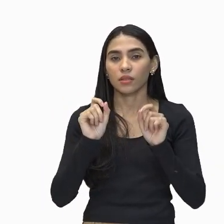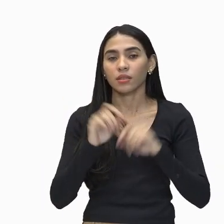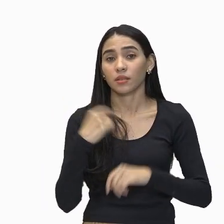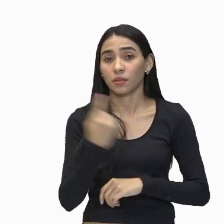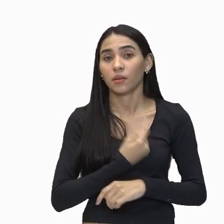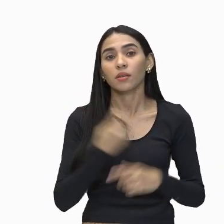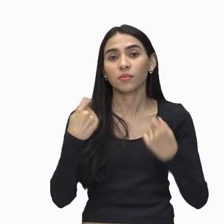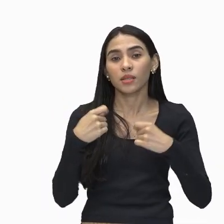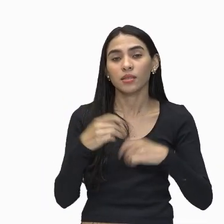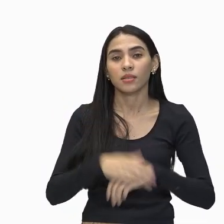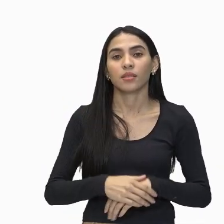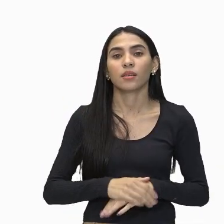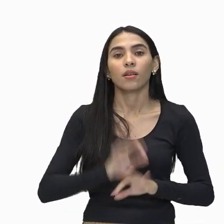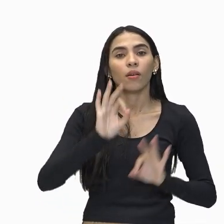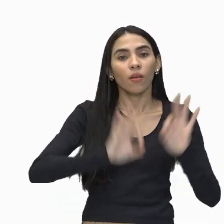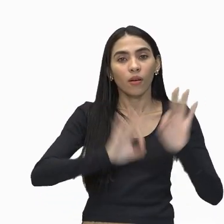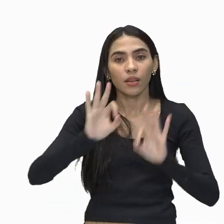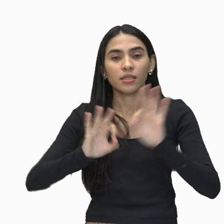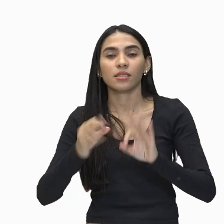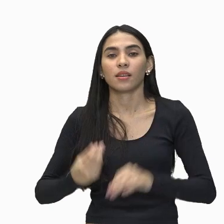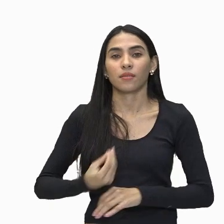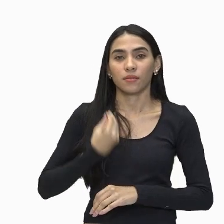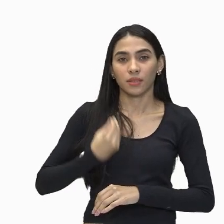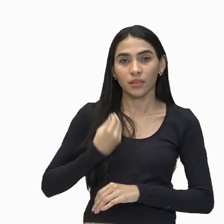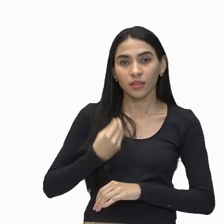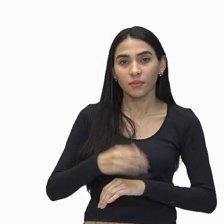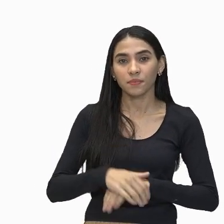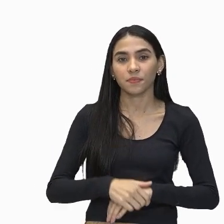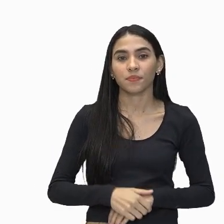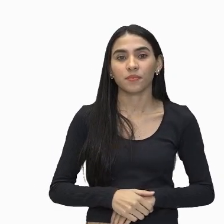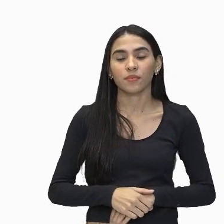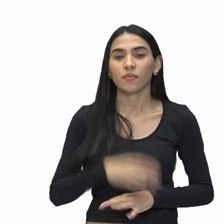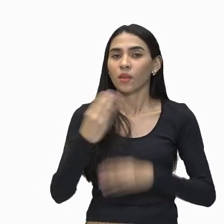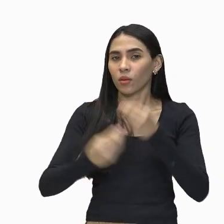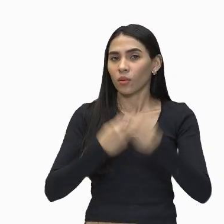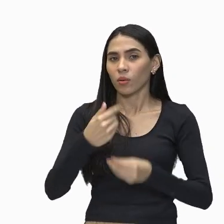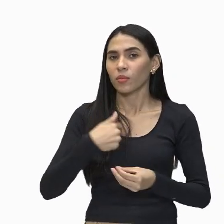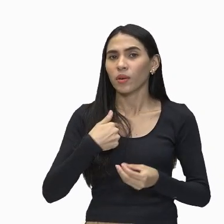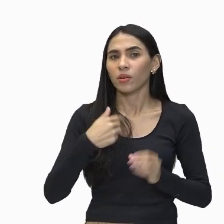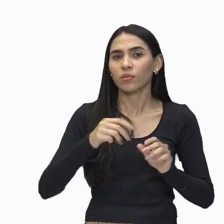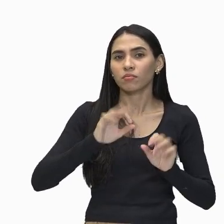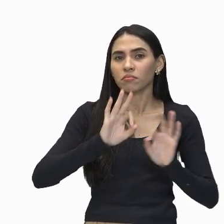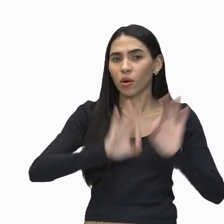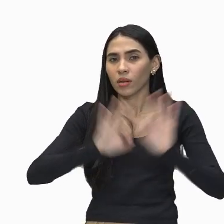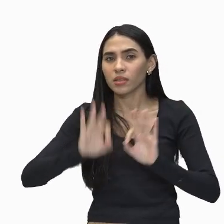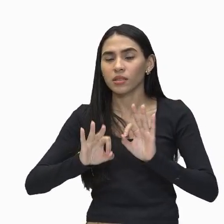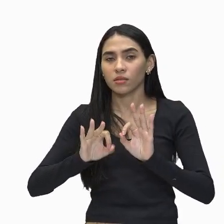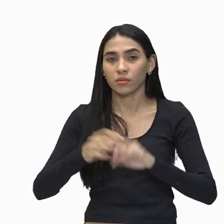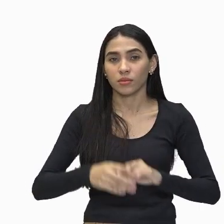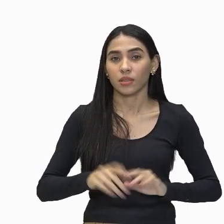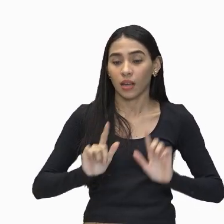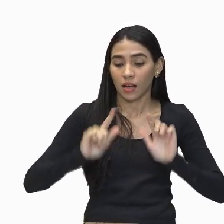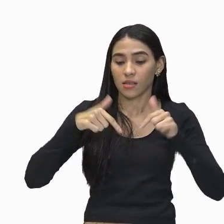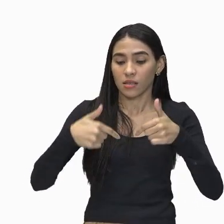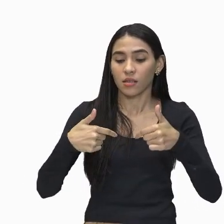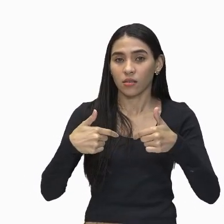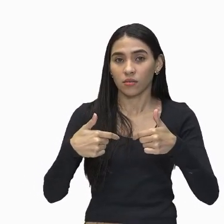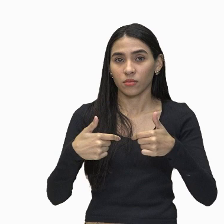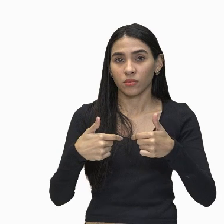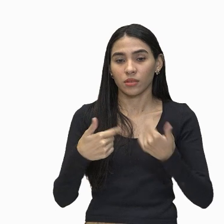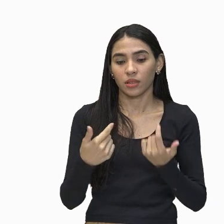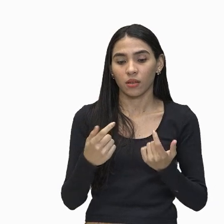precisa o quê? Projetar a nossa vida. Como é que eu faço essa projeção? Agindo no campo